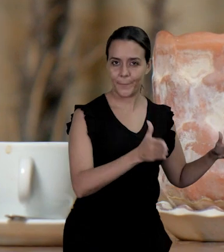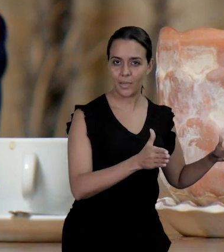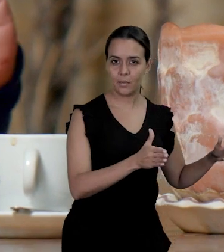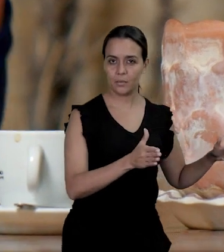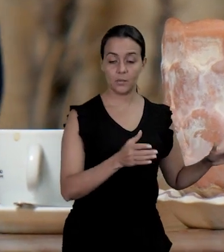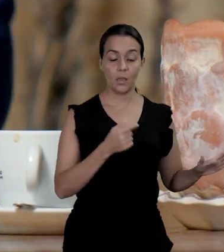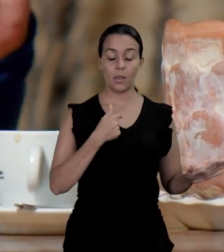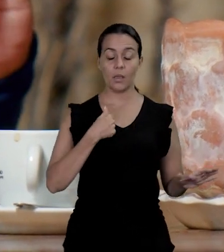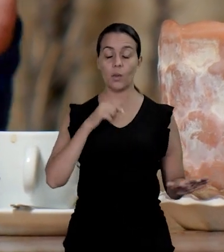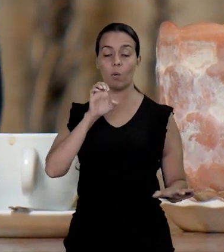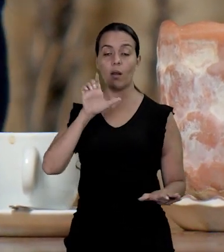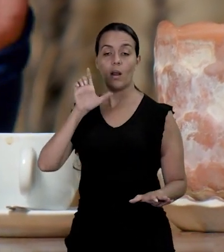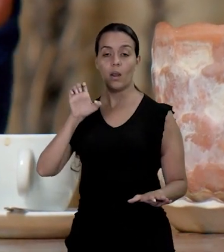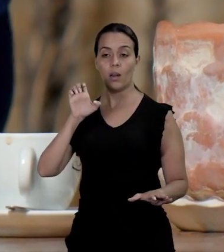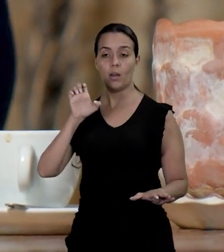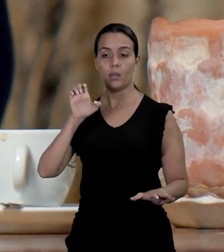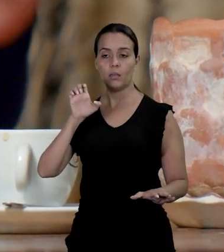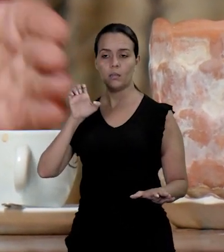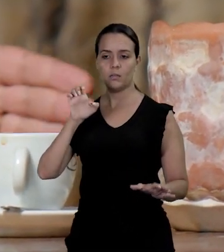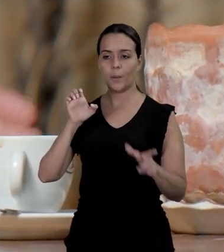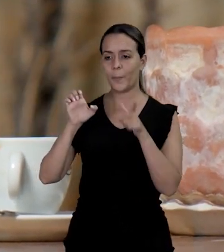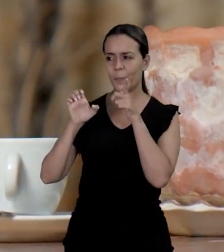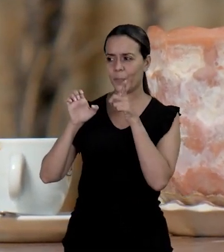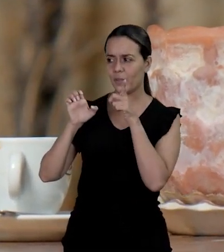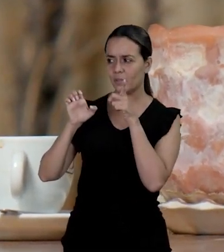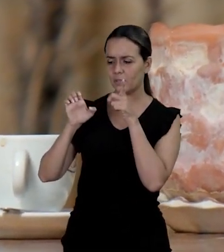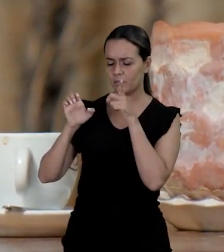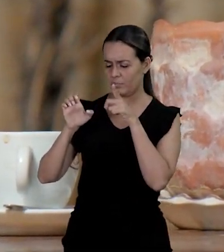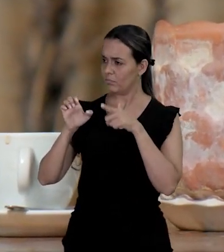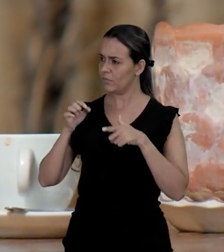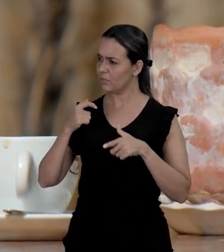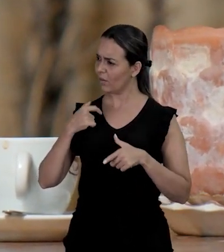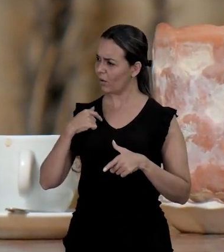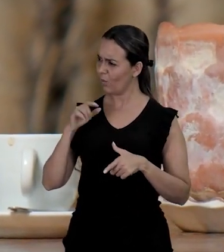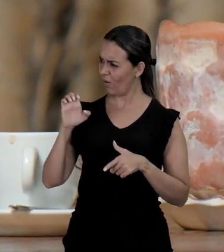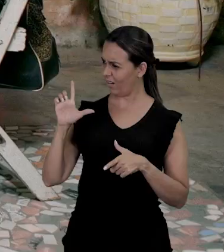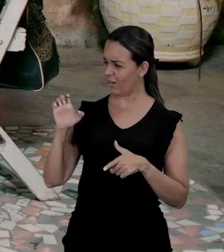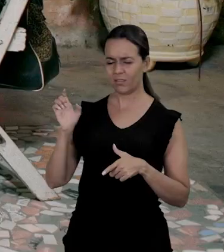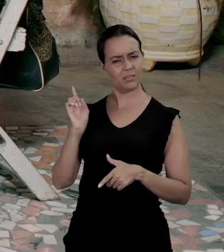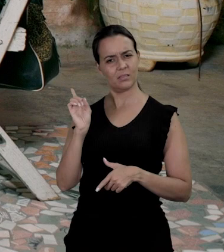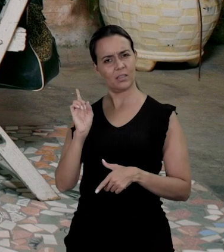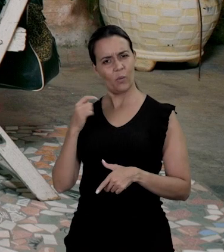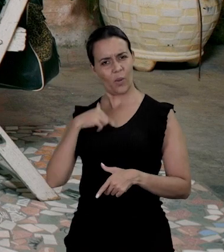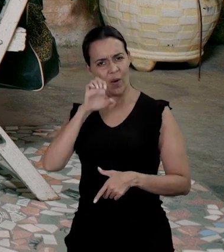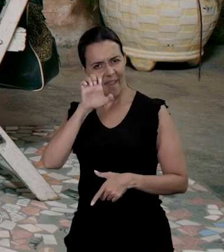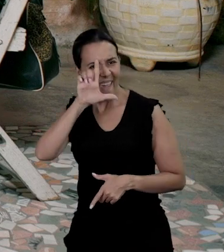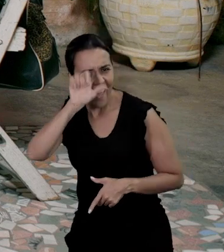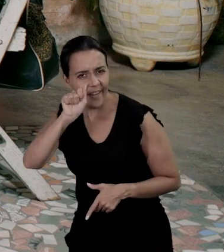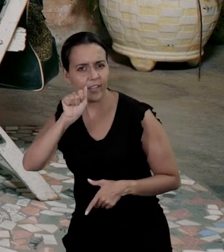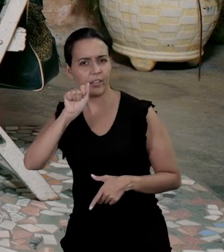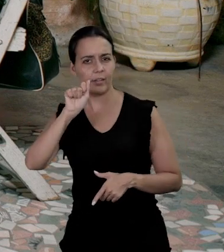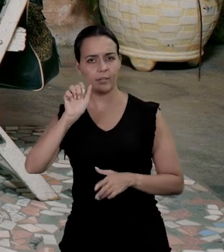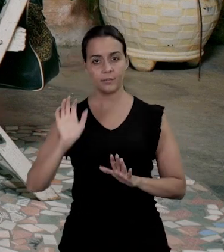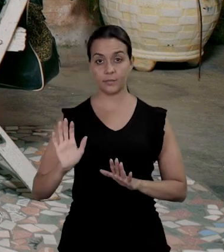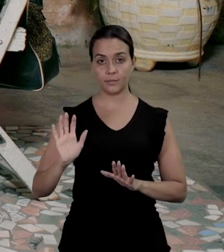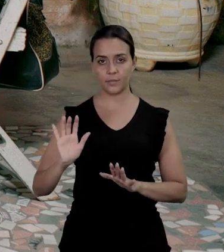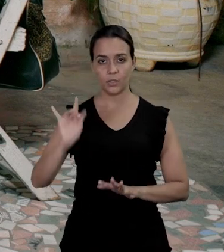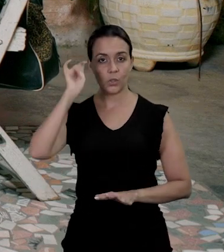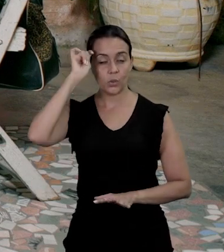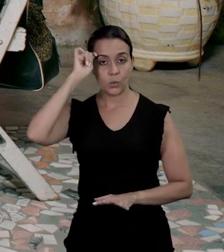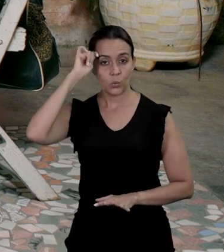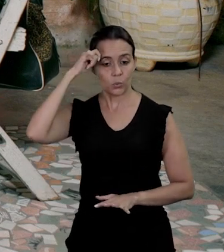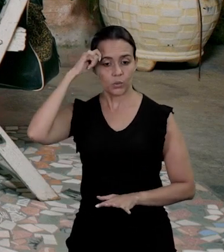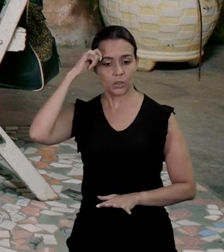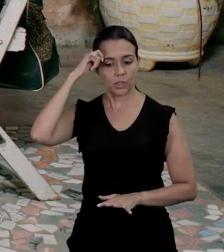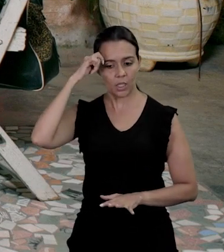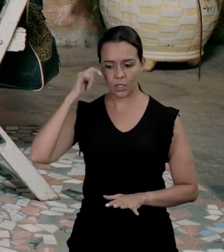falar, você é ele porque você tem pênis, mas ela vai repetir, eu sou ela. Tá? Você pode falar para o negro